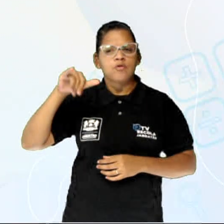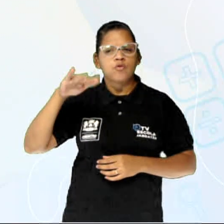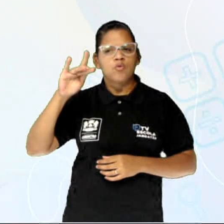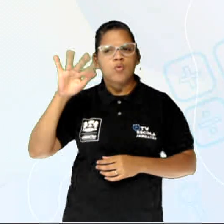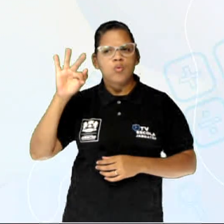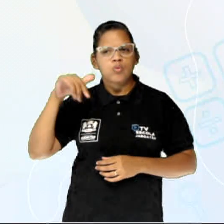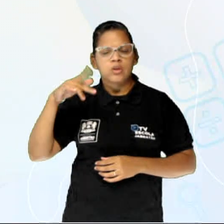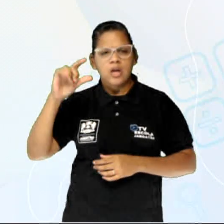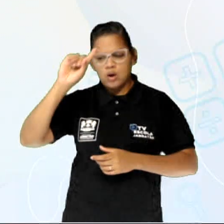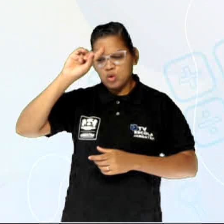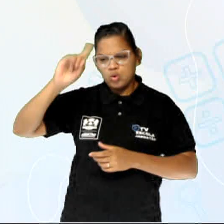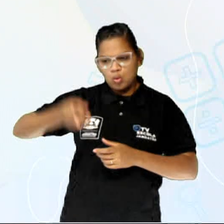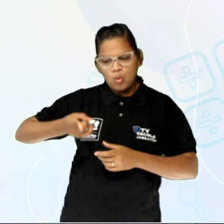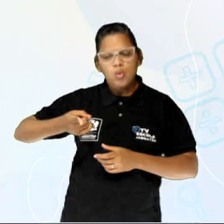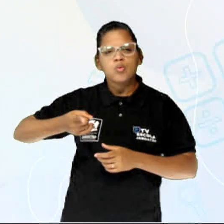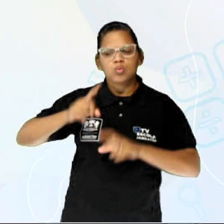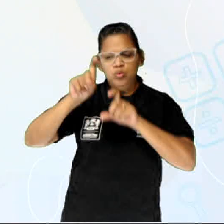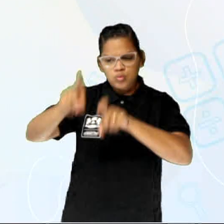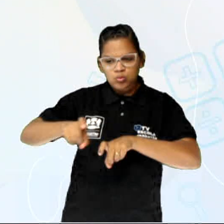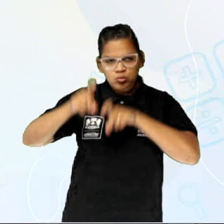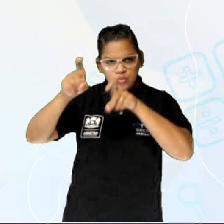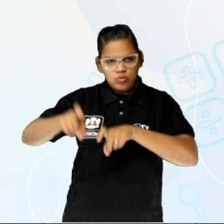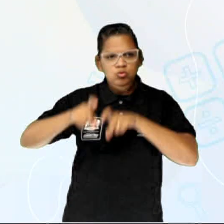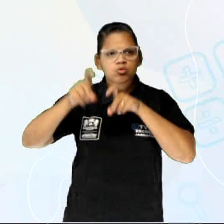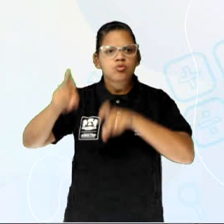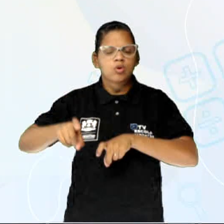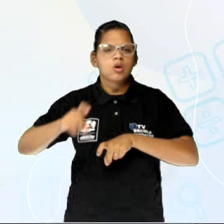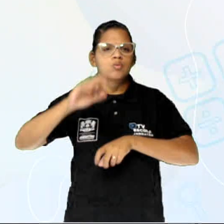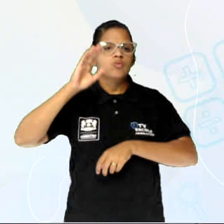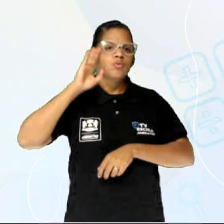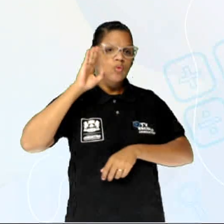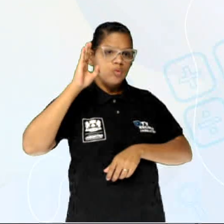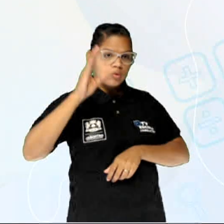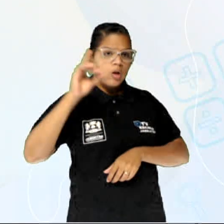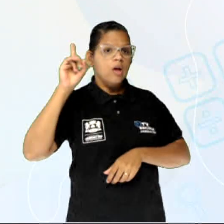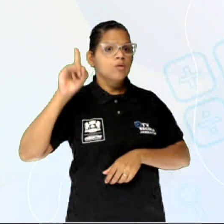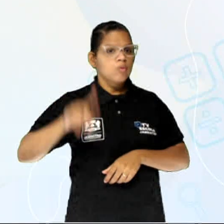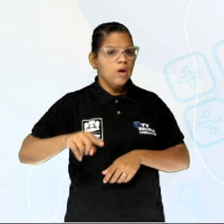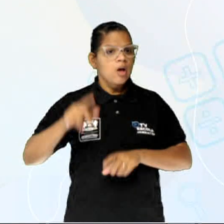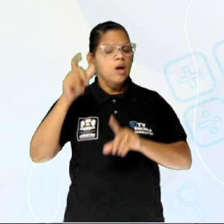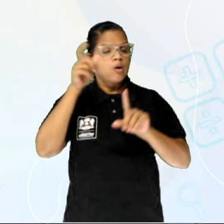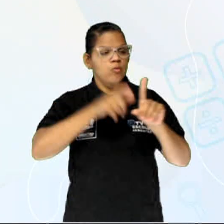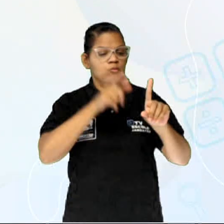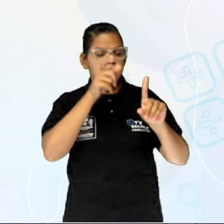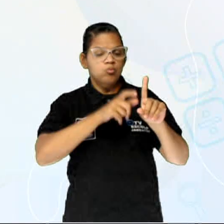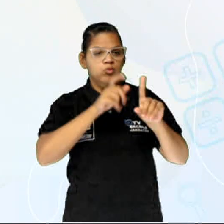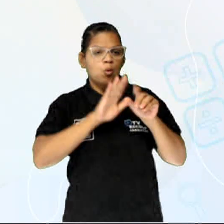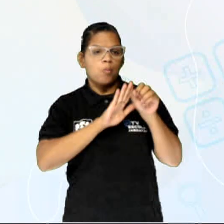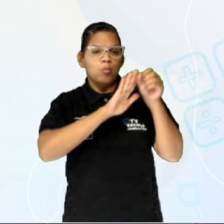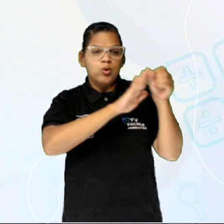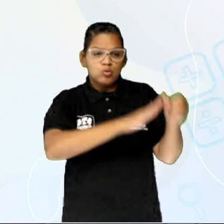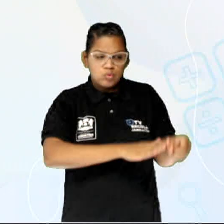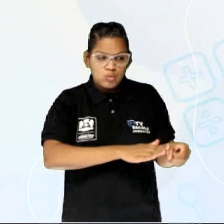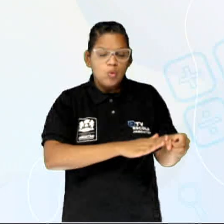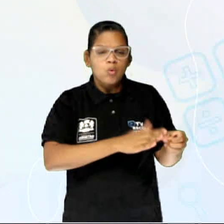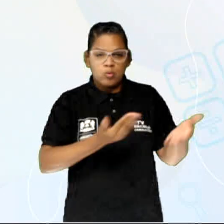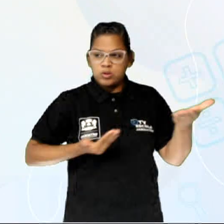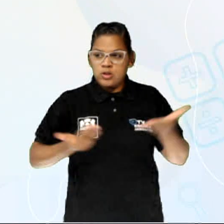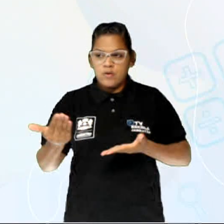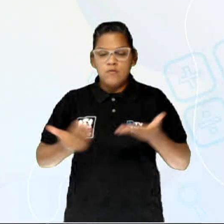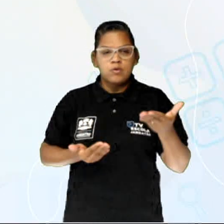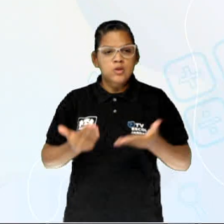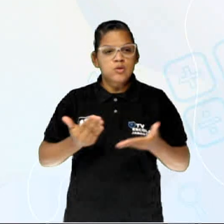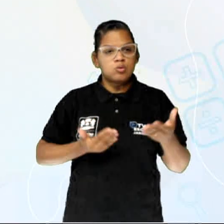O soldado, subseviente ao capitão, é o elemento opressor, a serviço do poder político.